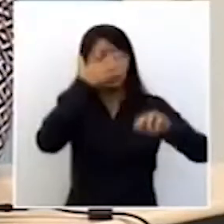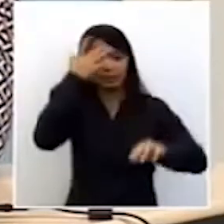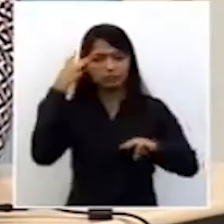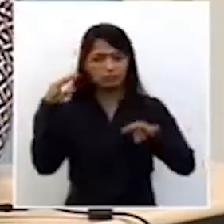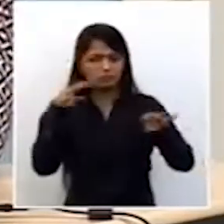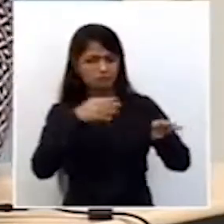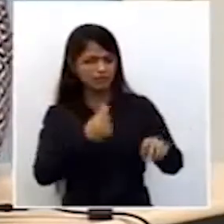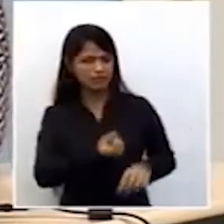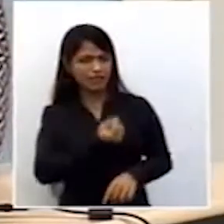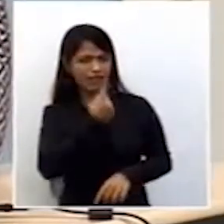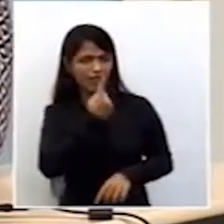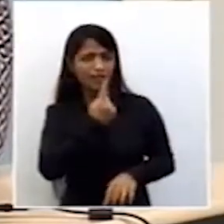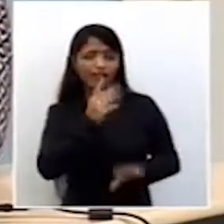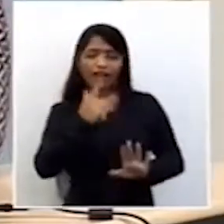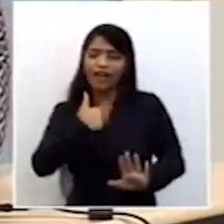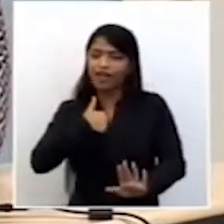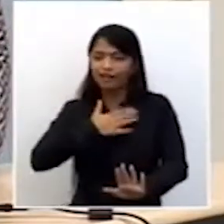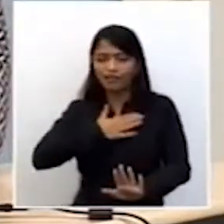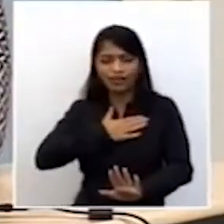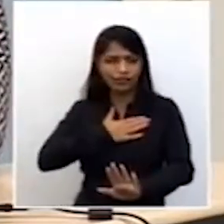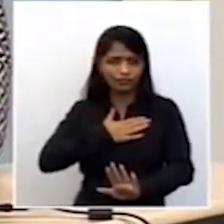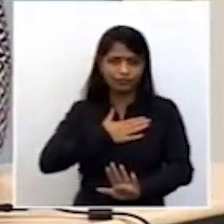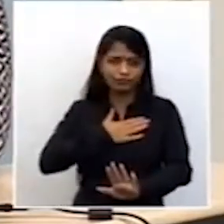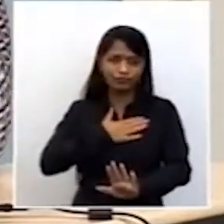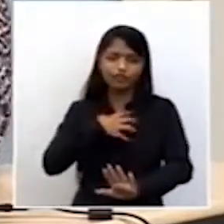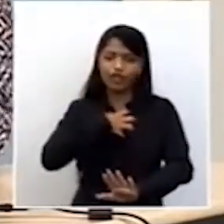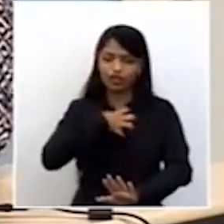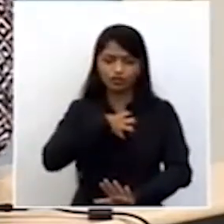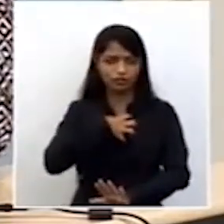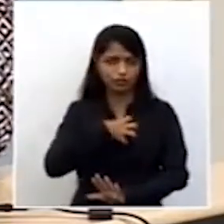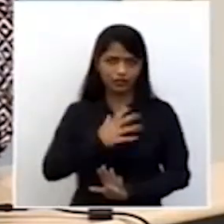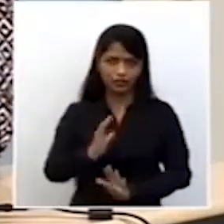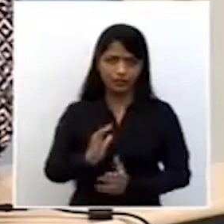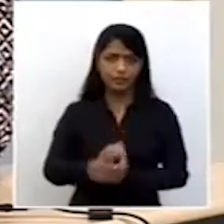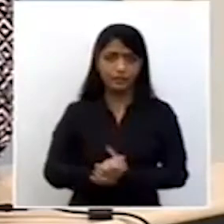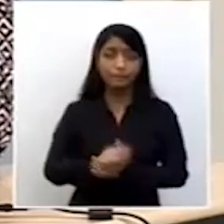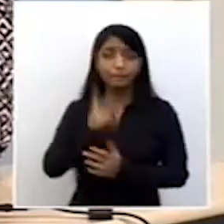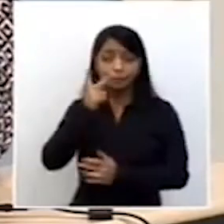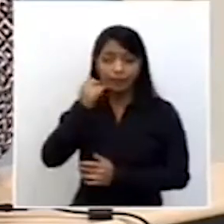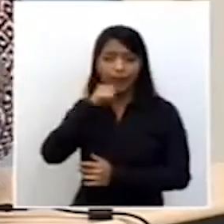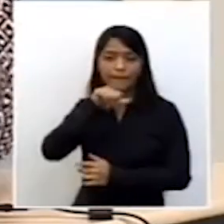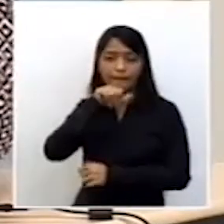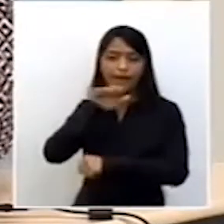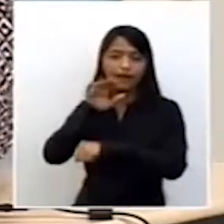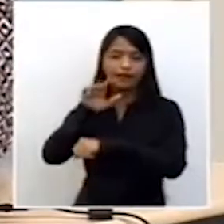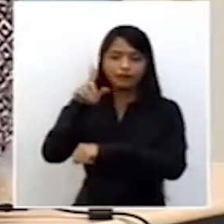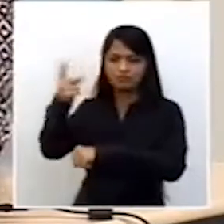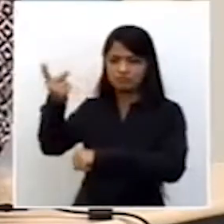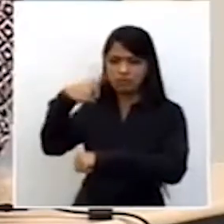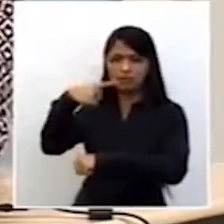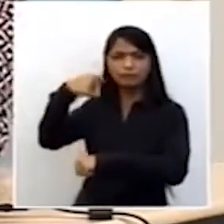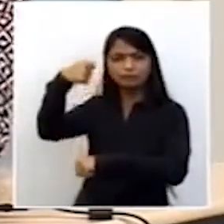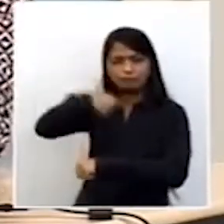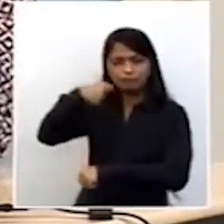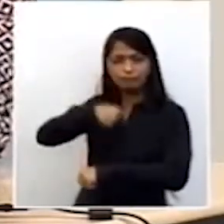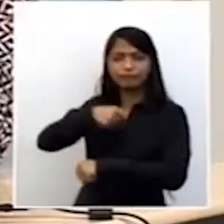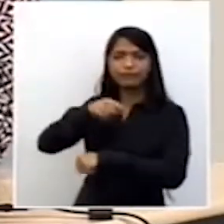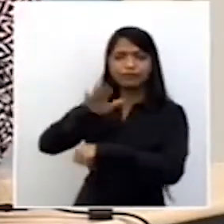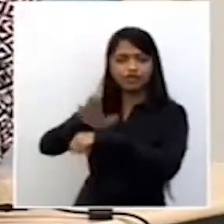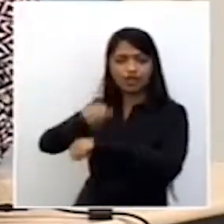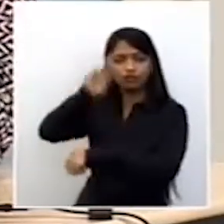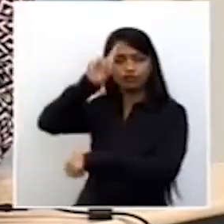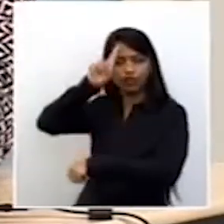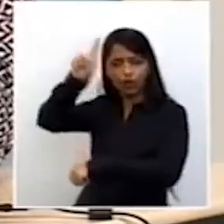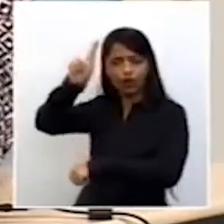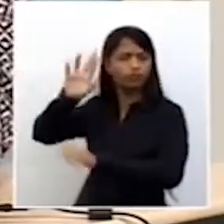questão da educação, embora eu não tenha seguido com isso com os meus pais, eles não exigiam isso, mas eles exigiam que, então,